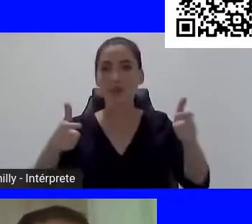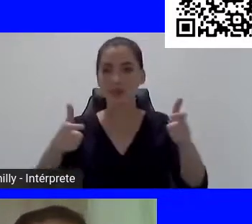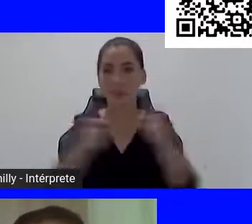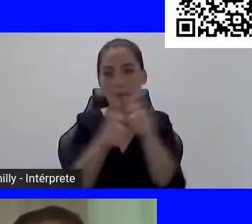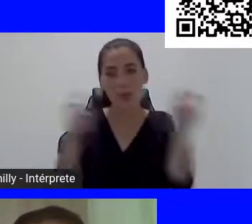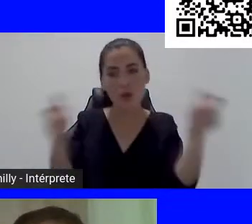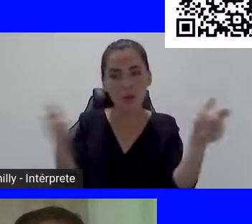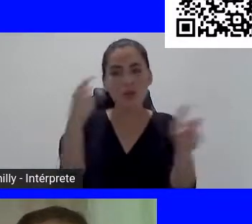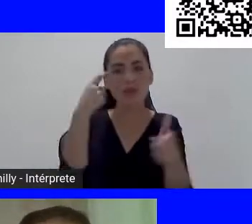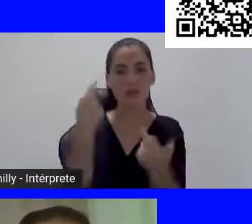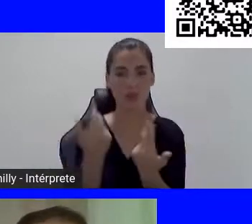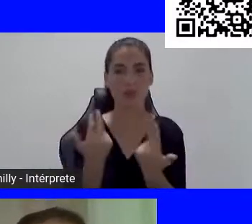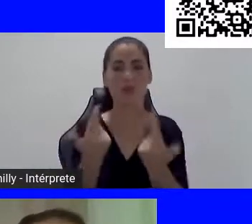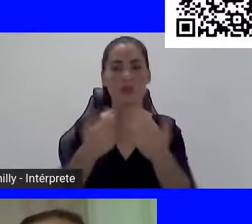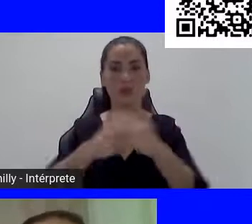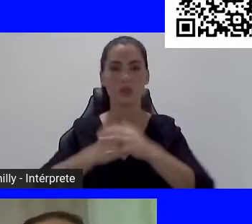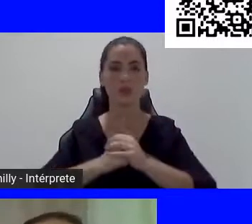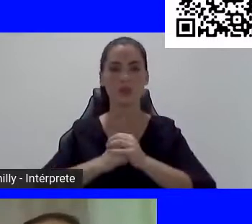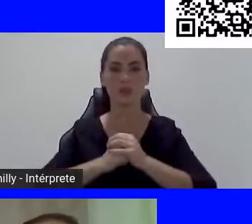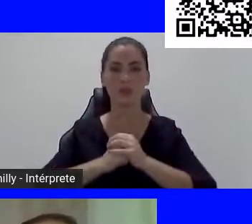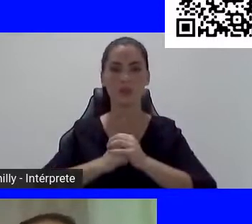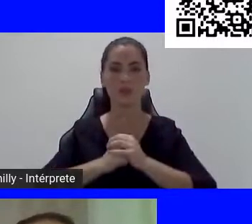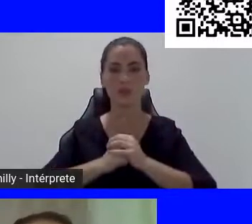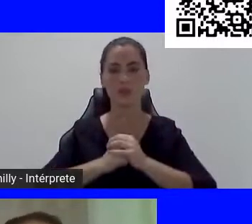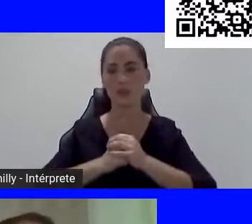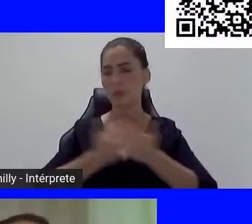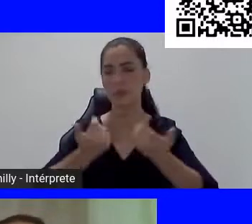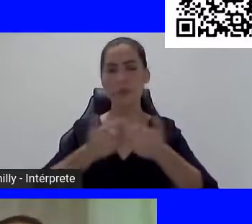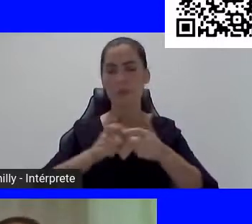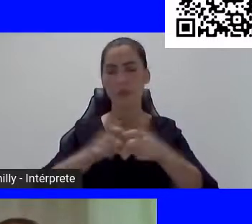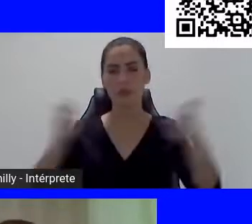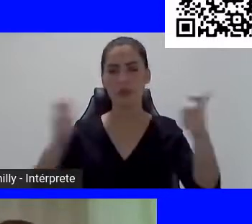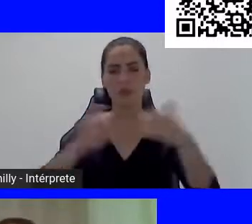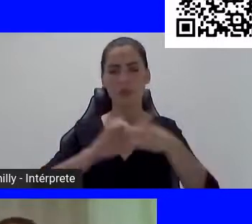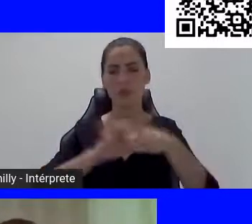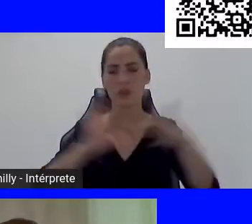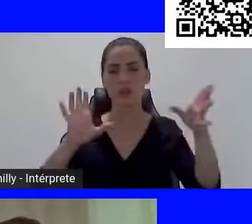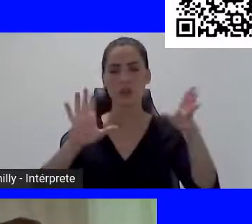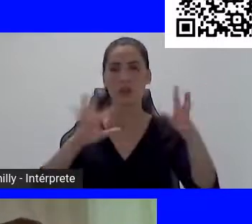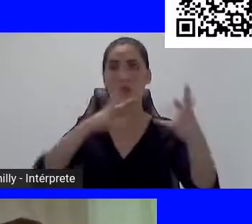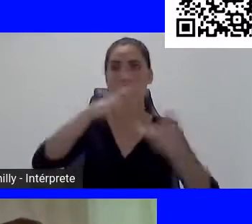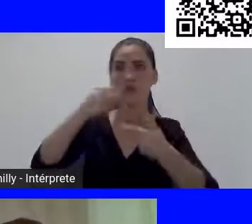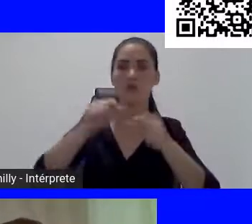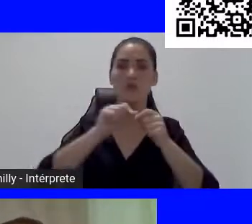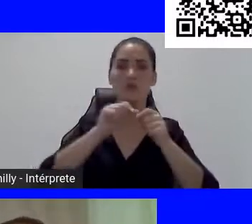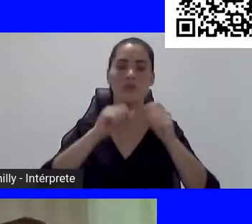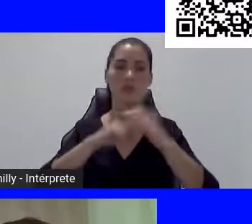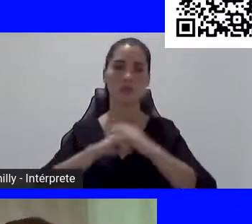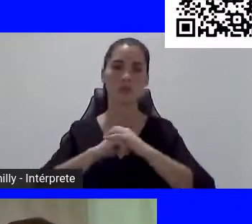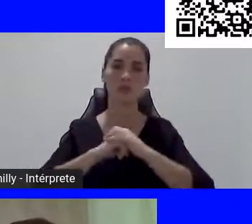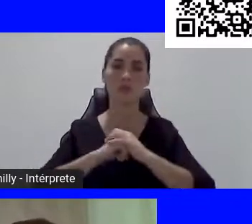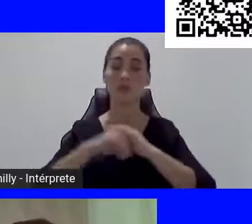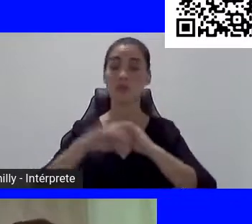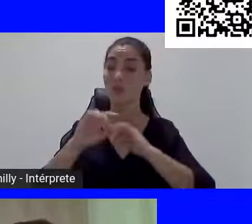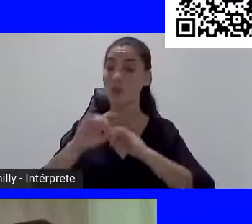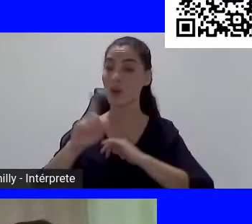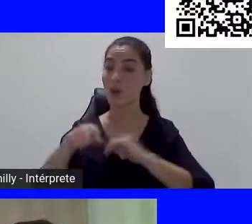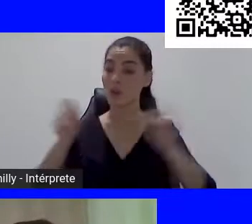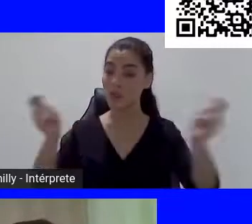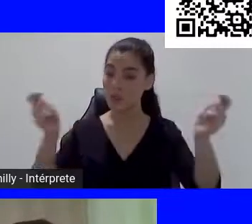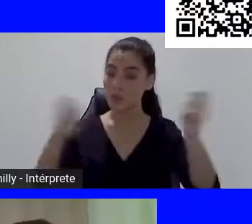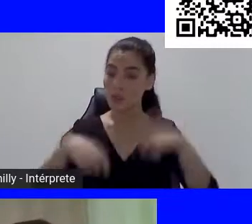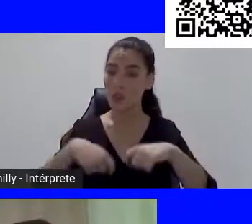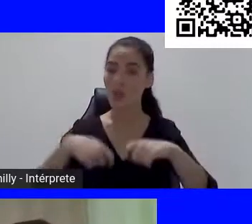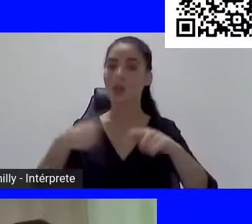coincidentes, que é o que normalmente as maioria das democracias do mundo fazem. E isso só é possível, só vai ser possível, porque também nós vamos ter